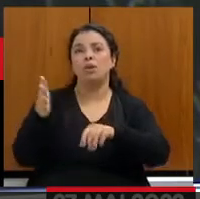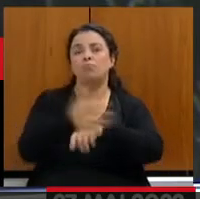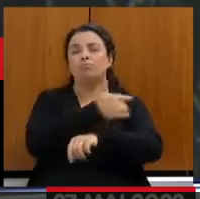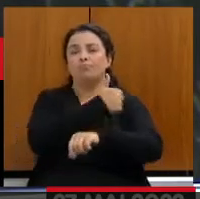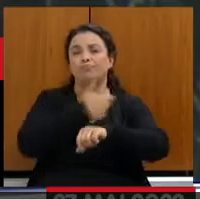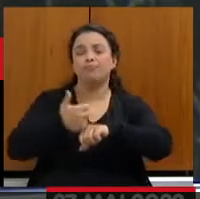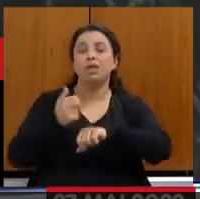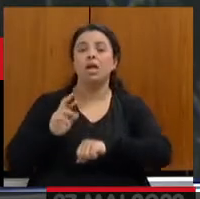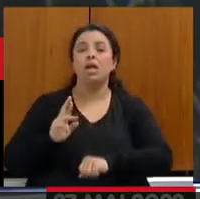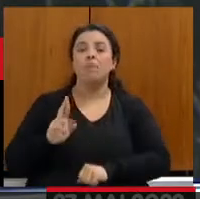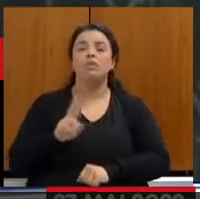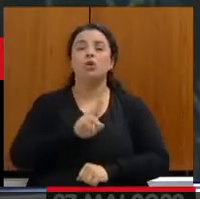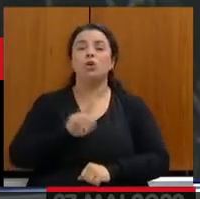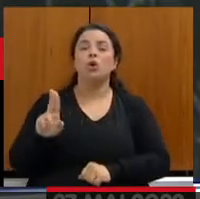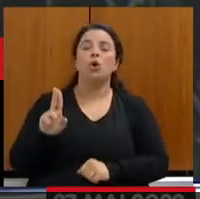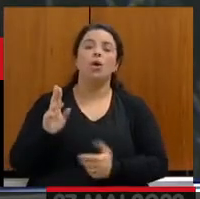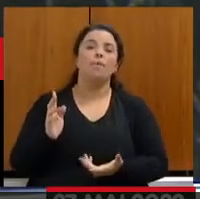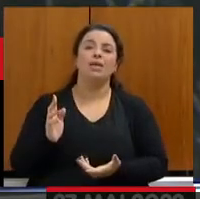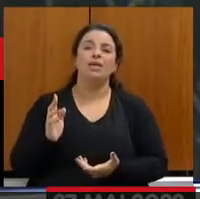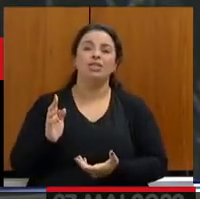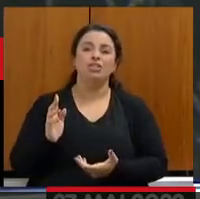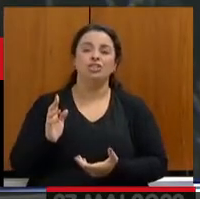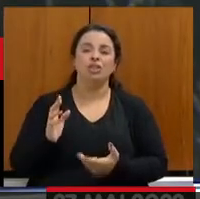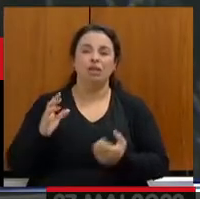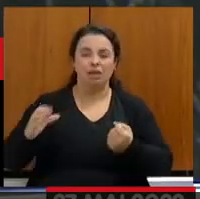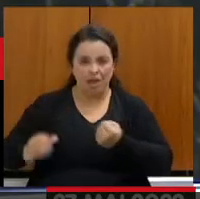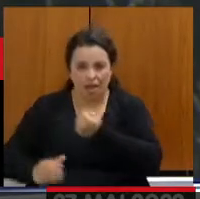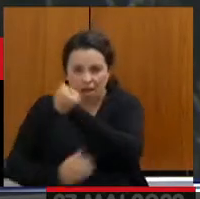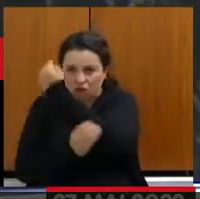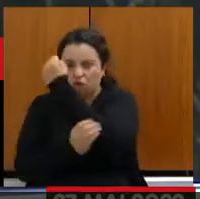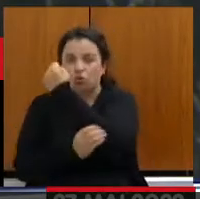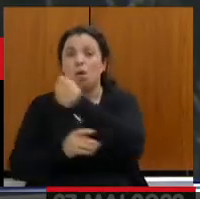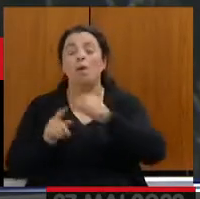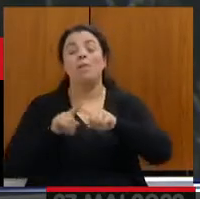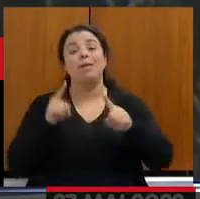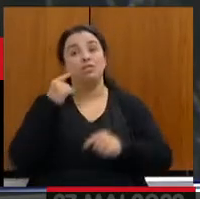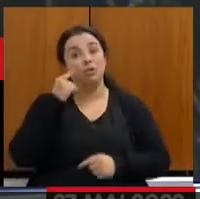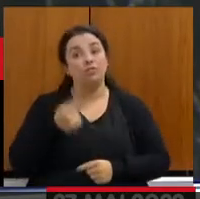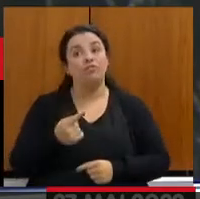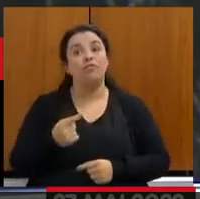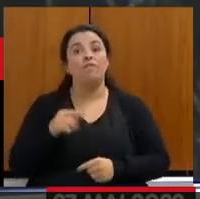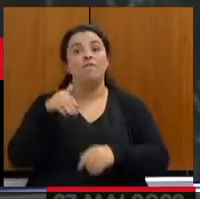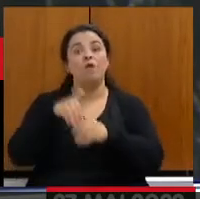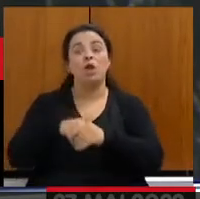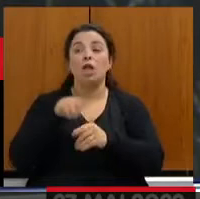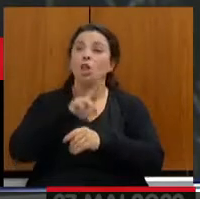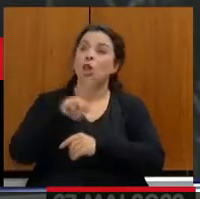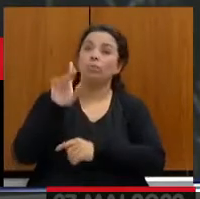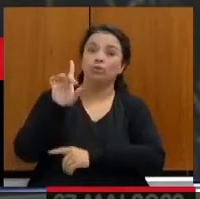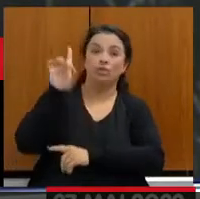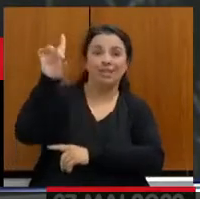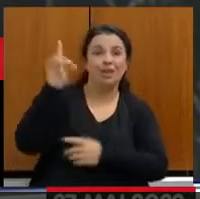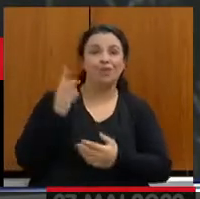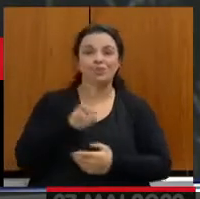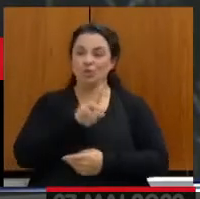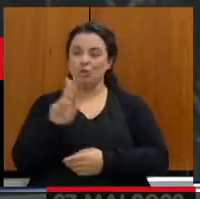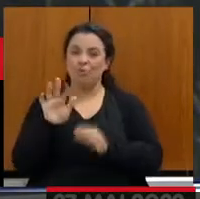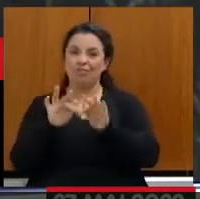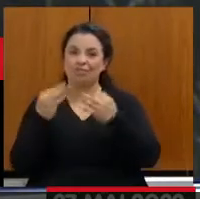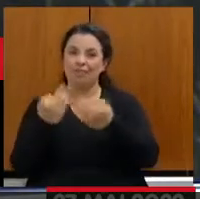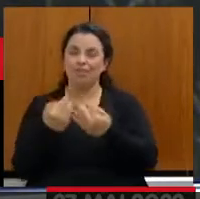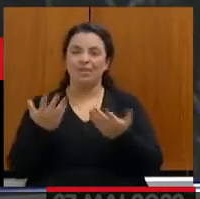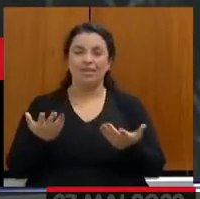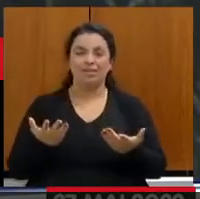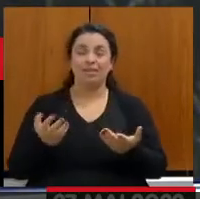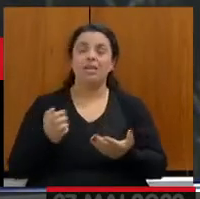isso mas eu vivo Ah tá em nome de Deus da Família da propriedade até porque se a gente tivesse no poder nós não voltaríamos